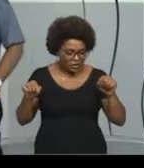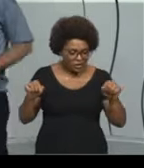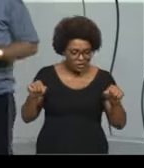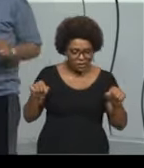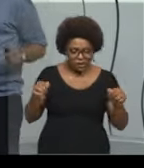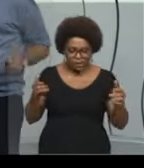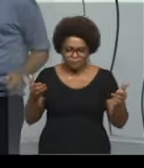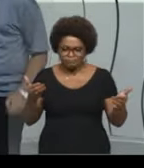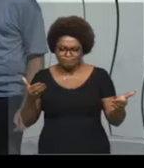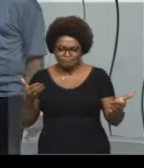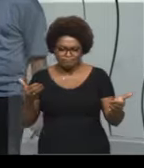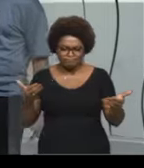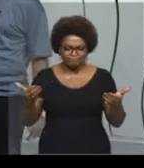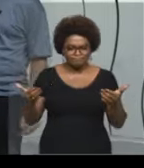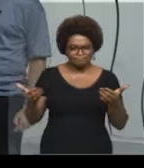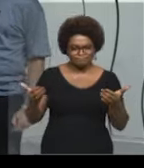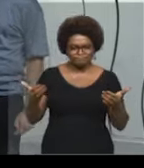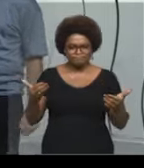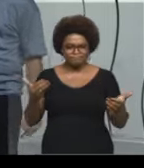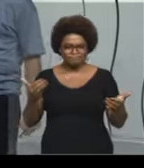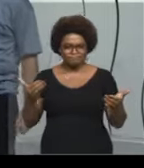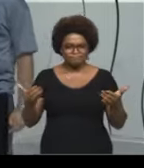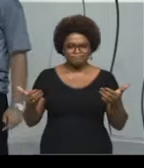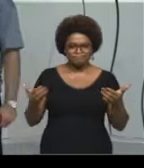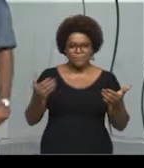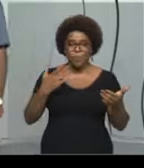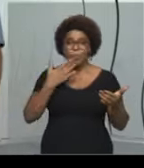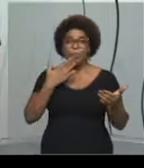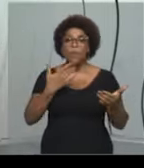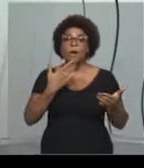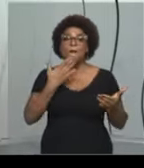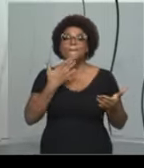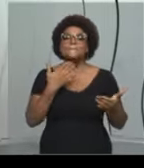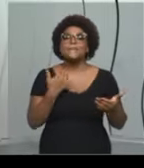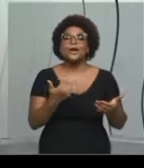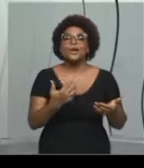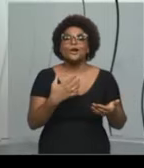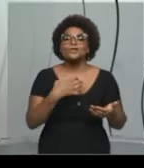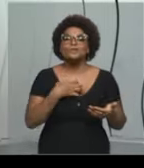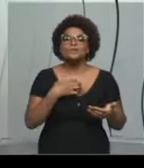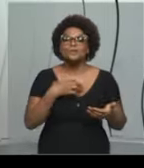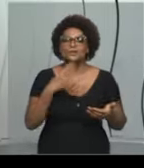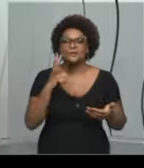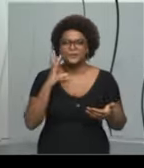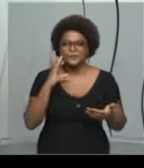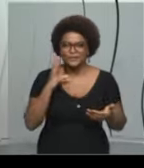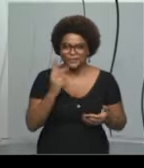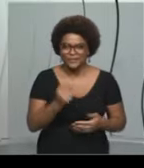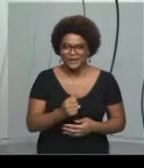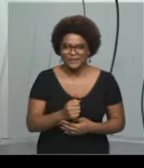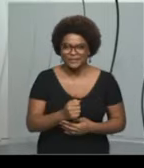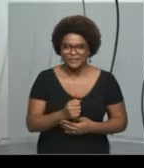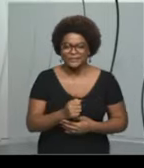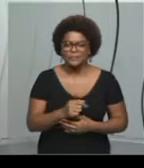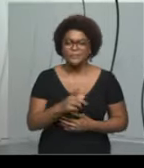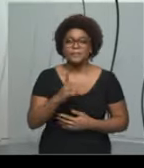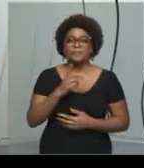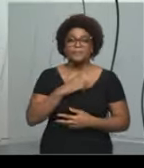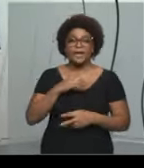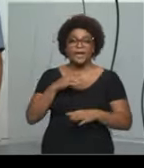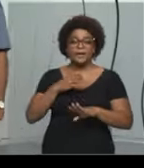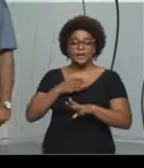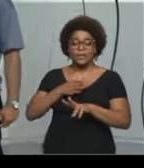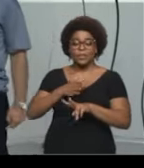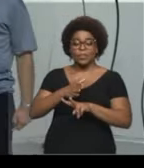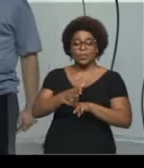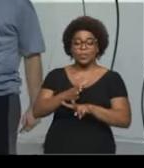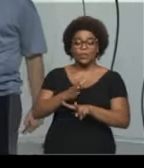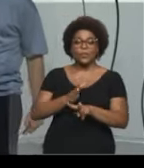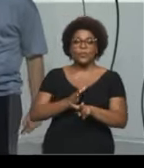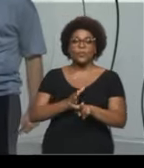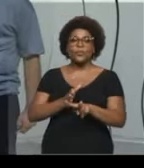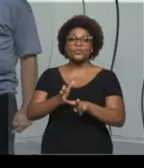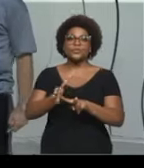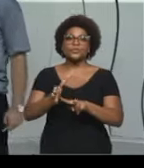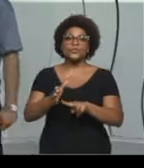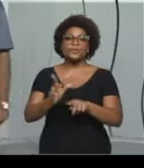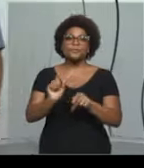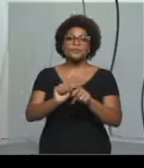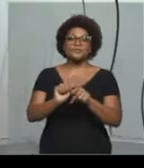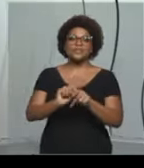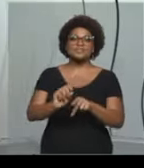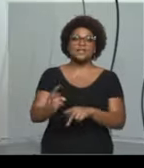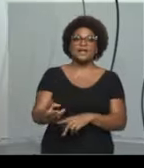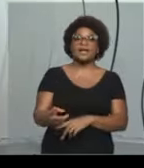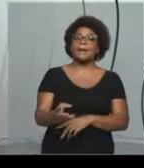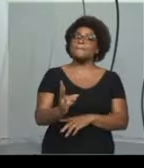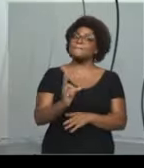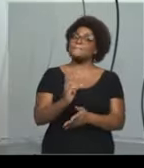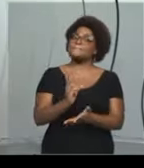voltando conforme seja mais conveniente. Então, novamente, nós temos dois caminhos para tratar o mesmo objeto.